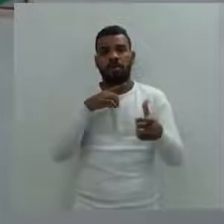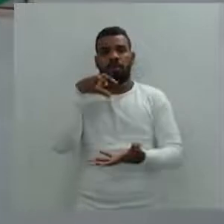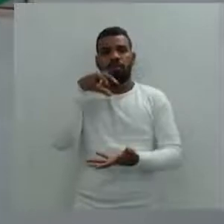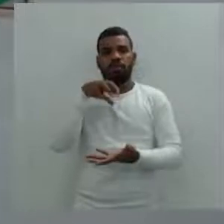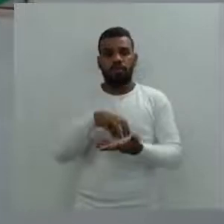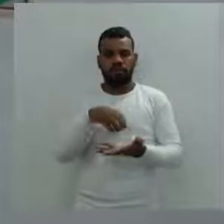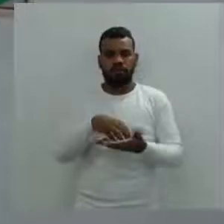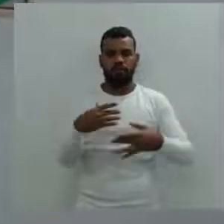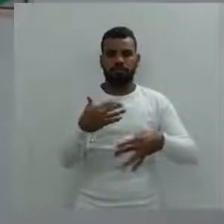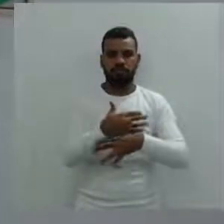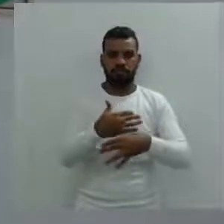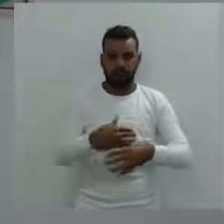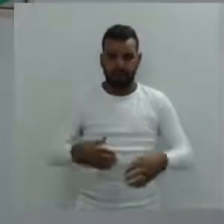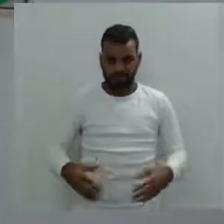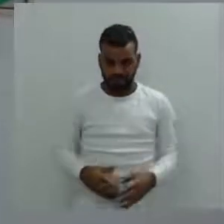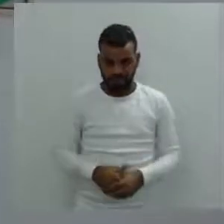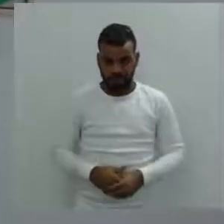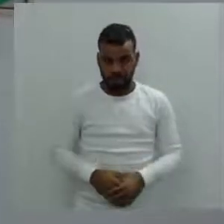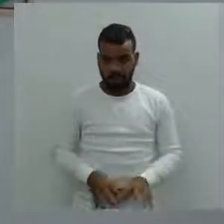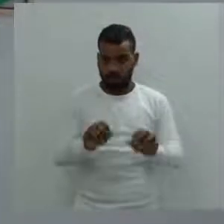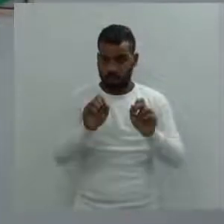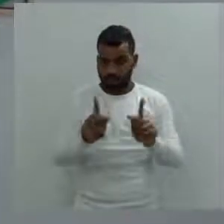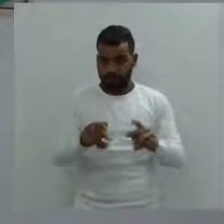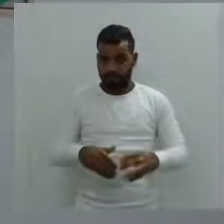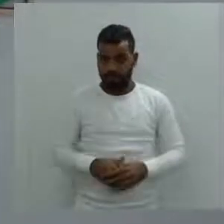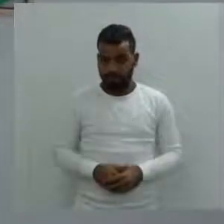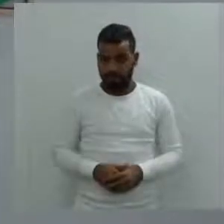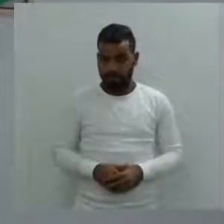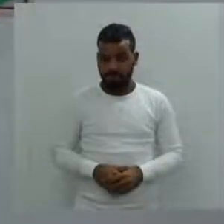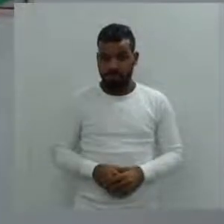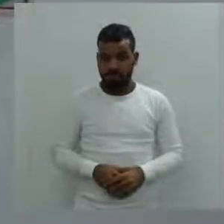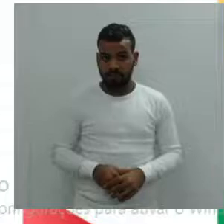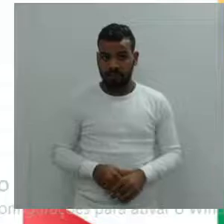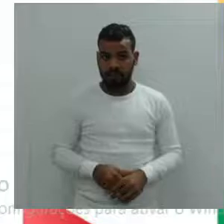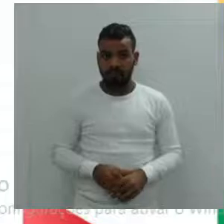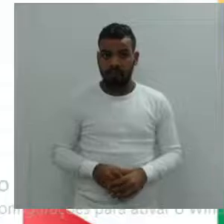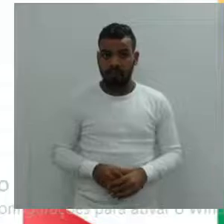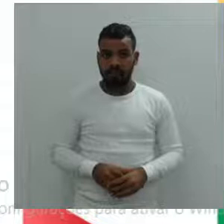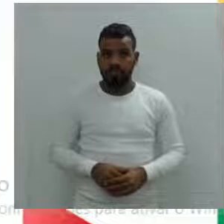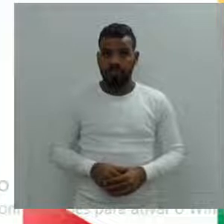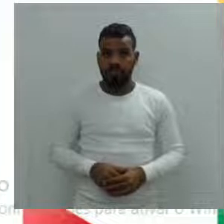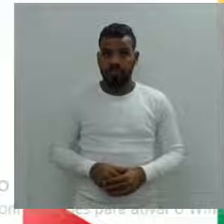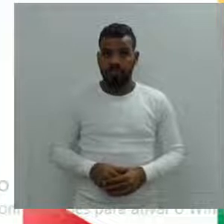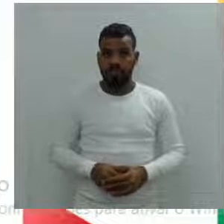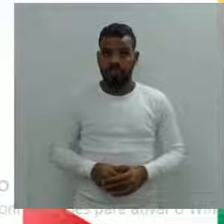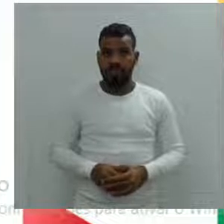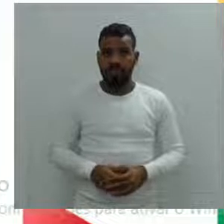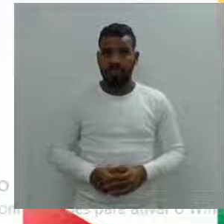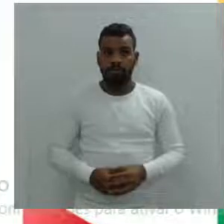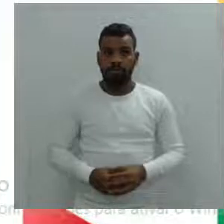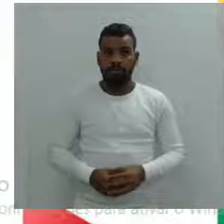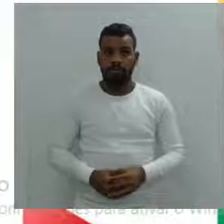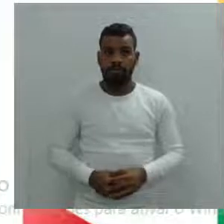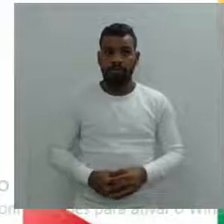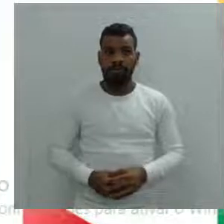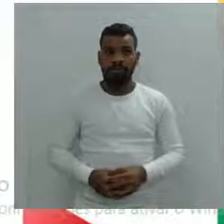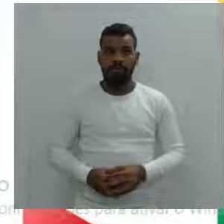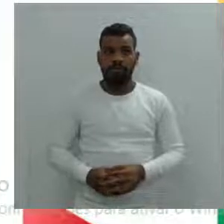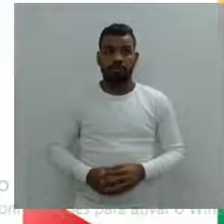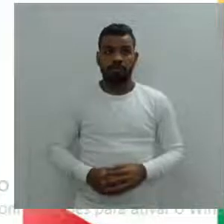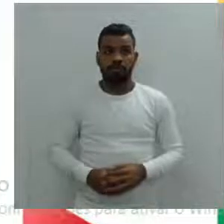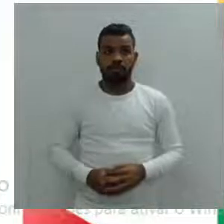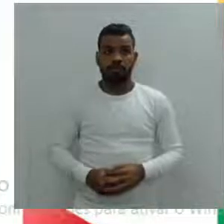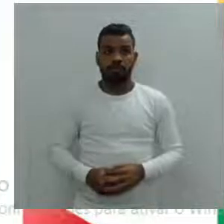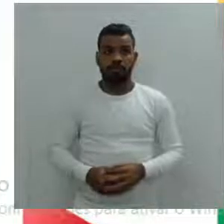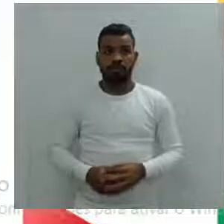centros urbanos, tá bom? E aí é a fase que a gente vai estudar na tela. A gente vai ter a segunda fase, né, que